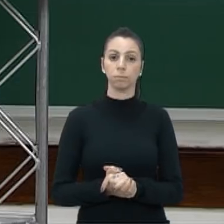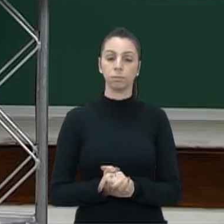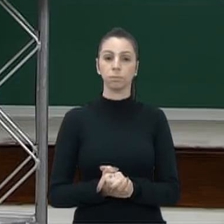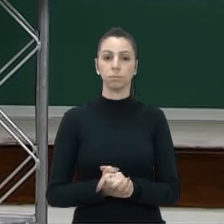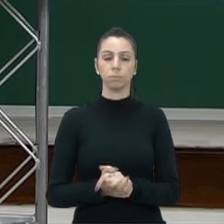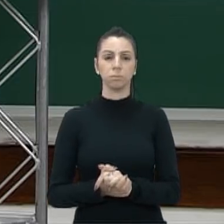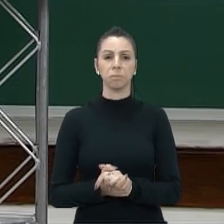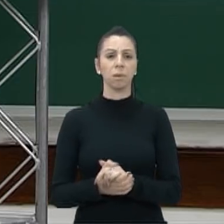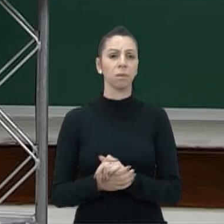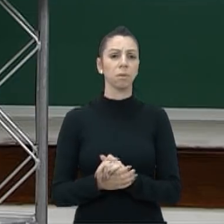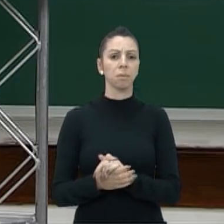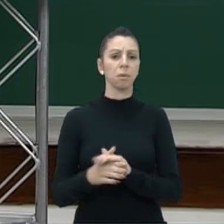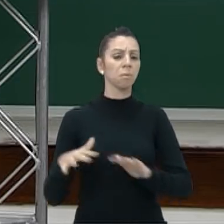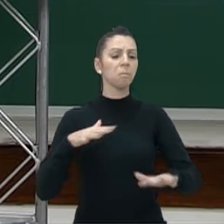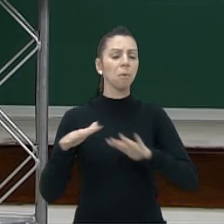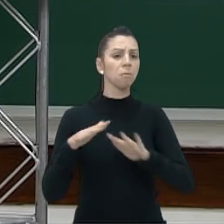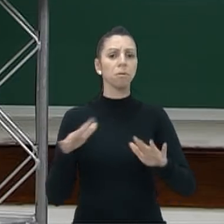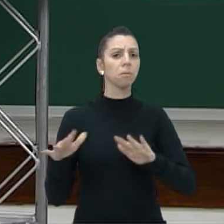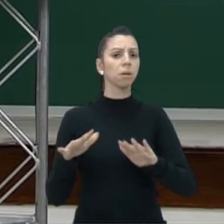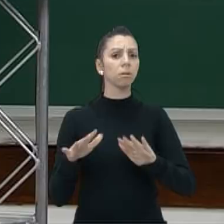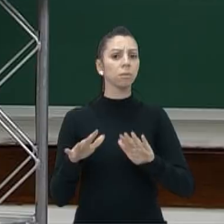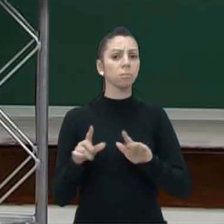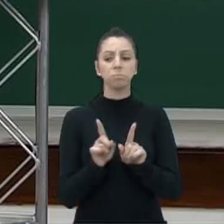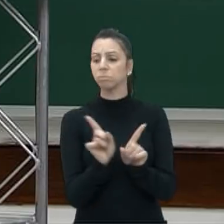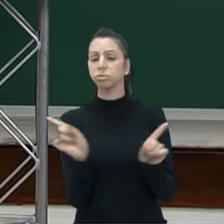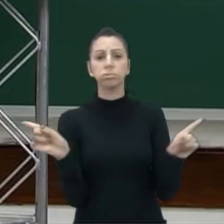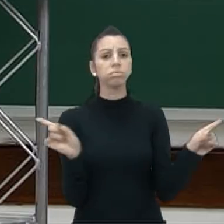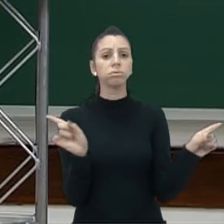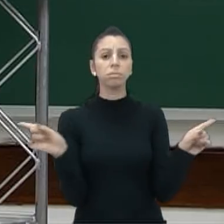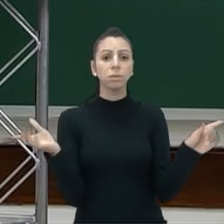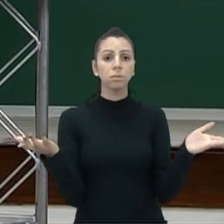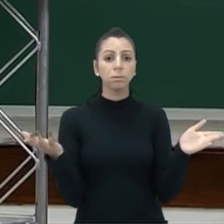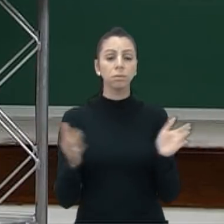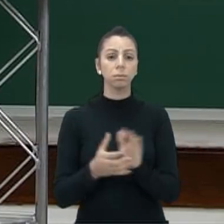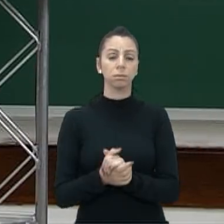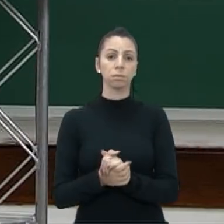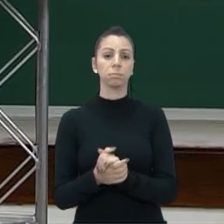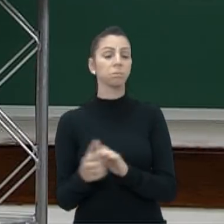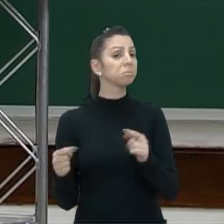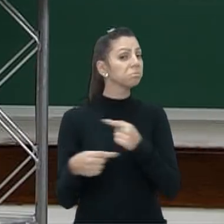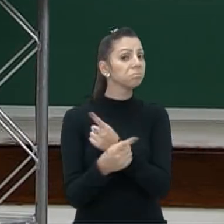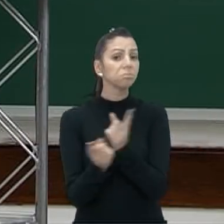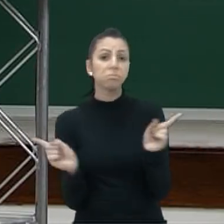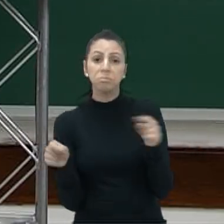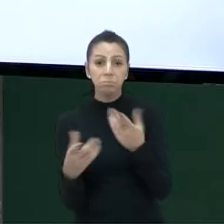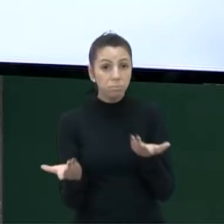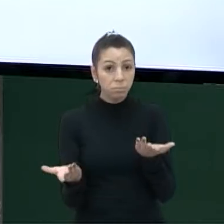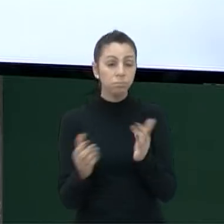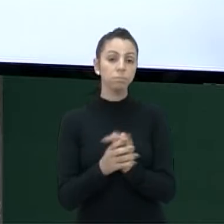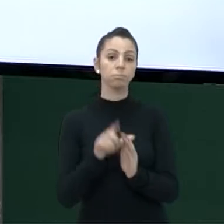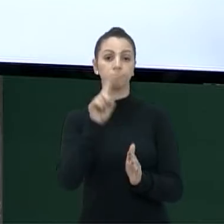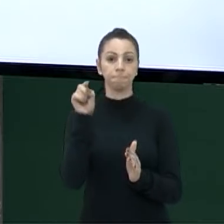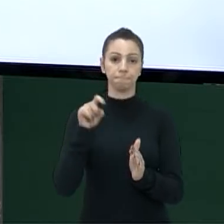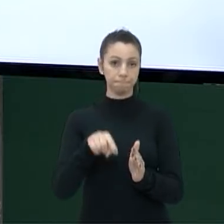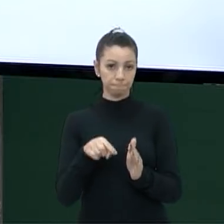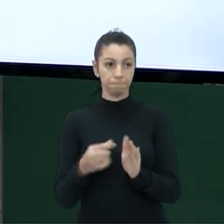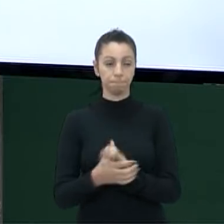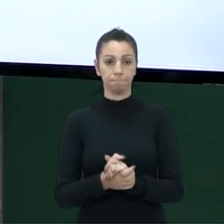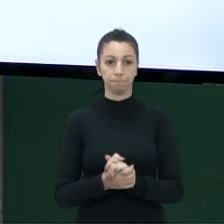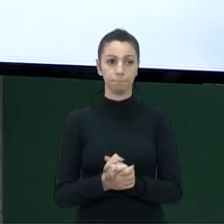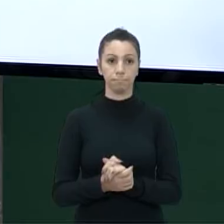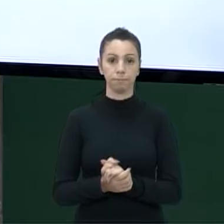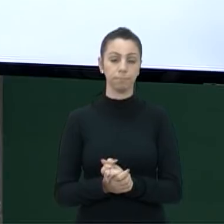treco se movimenta? Para que lado que o carrinho irá se movimentar? Né? Nós vamos identificar aqui